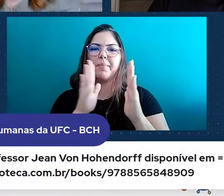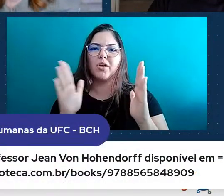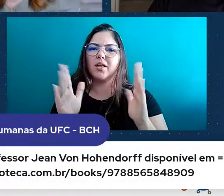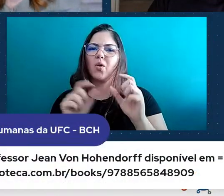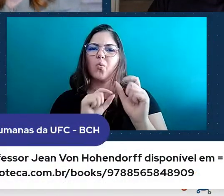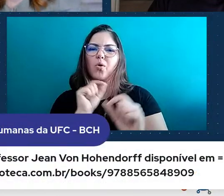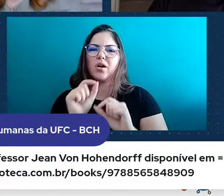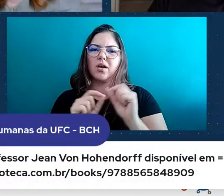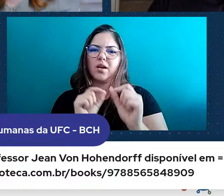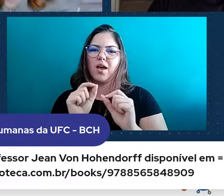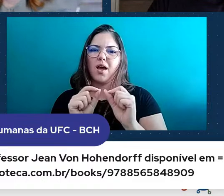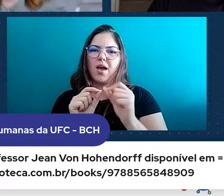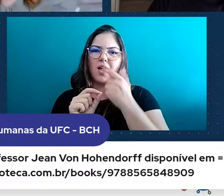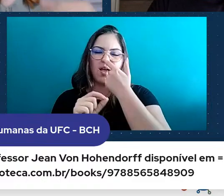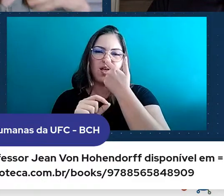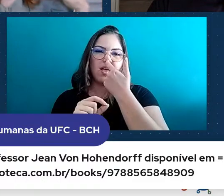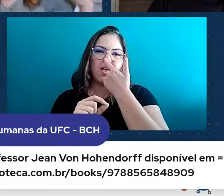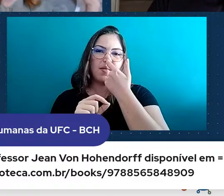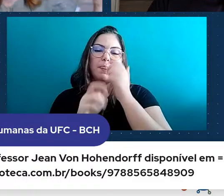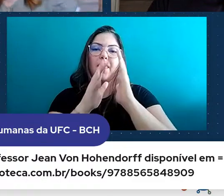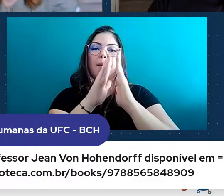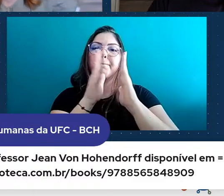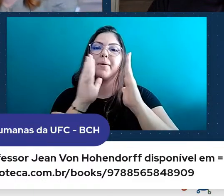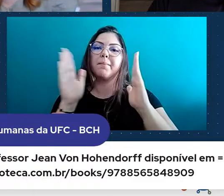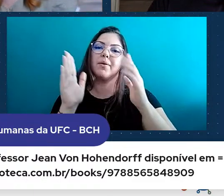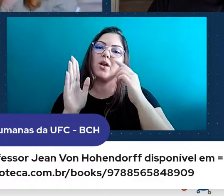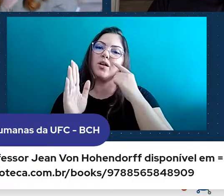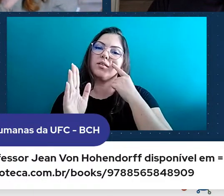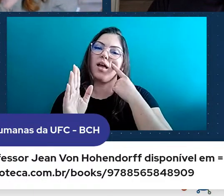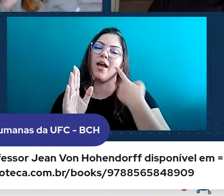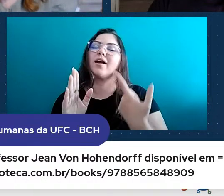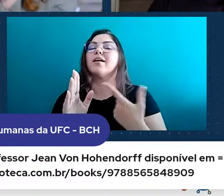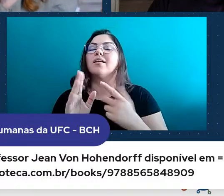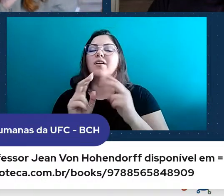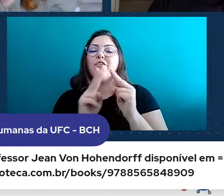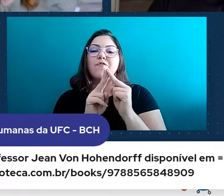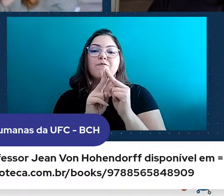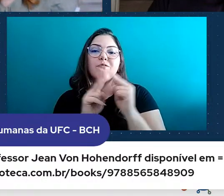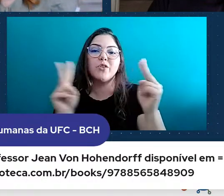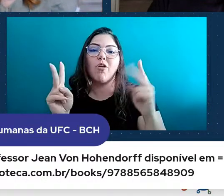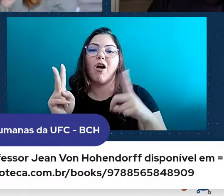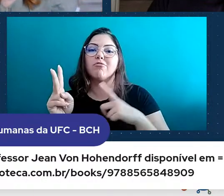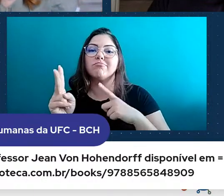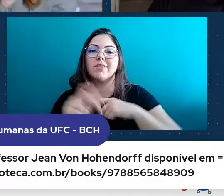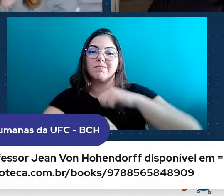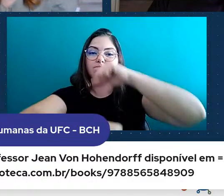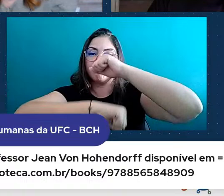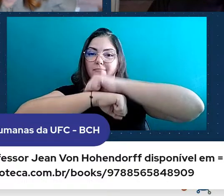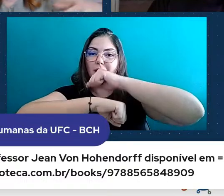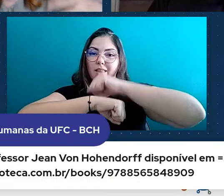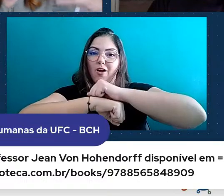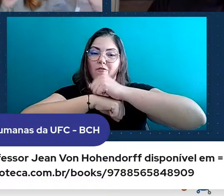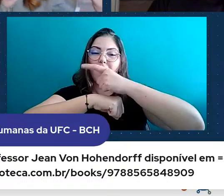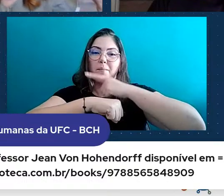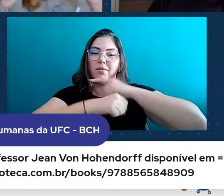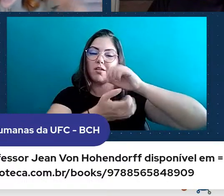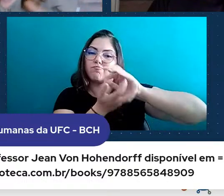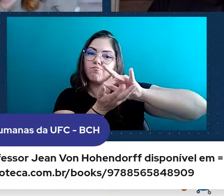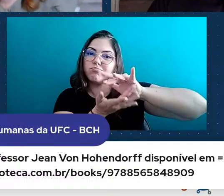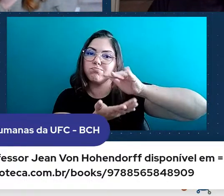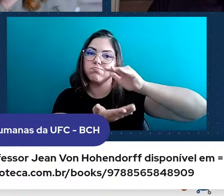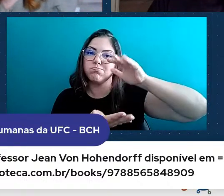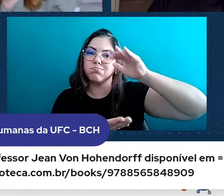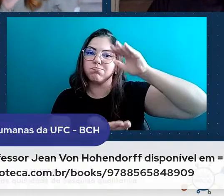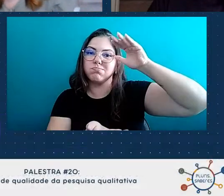Biblioteca é uma biblioteca online, uma grande plataforma de livros online, que foi um grande ganho,